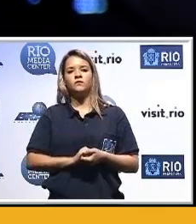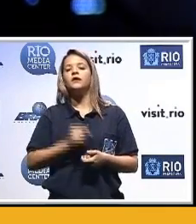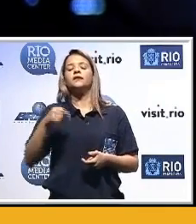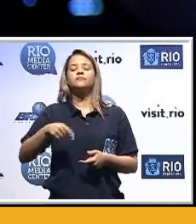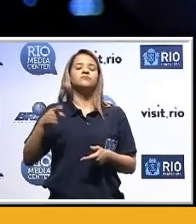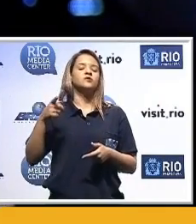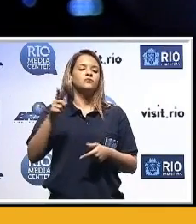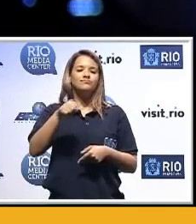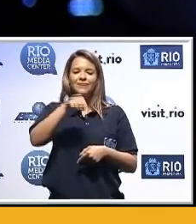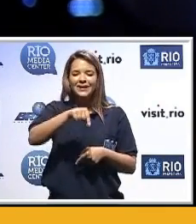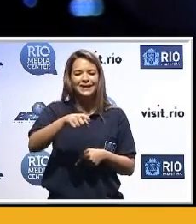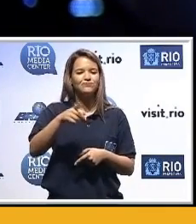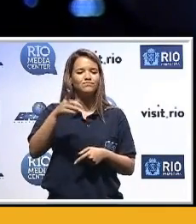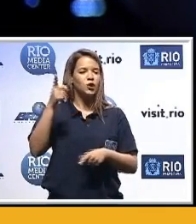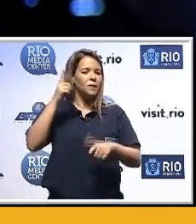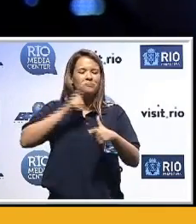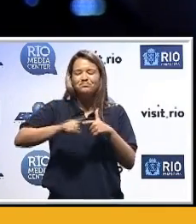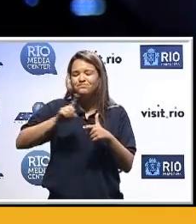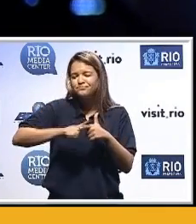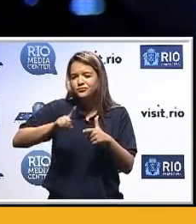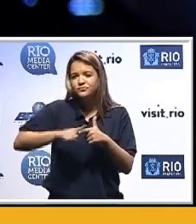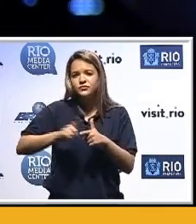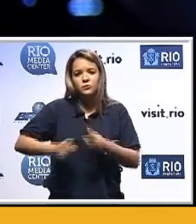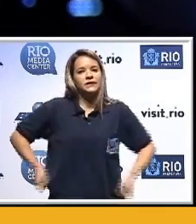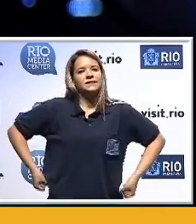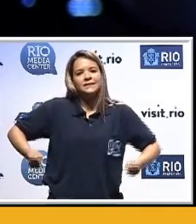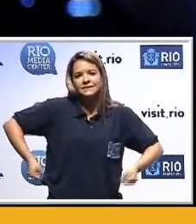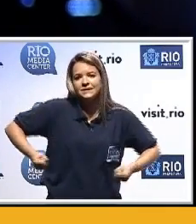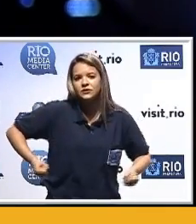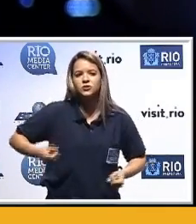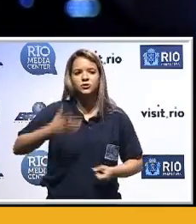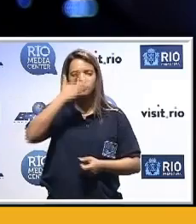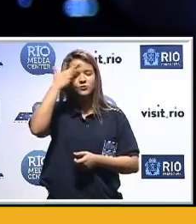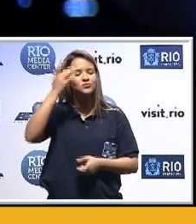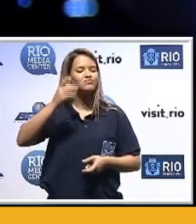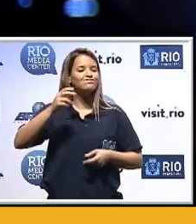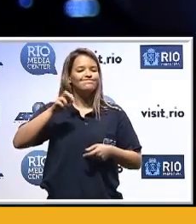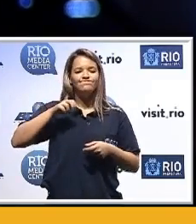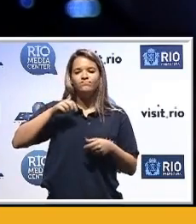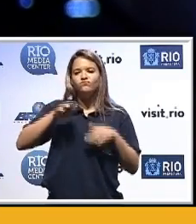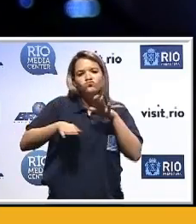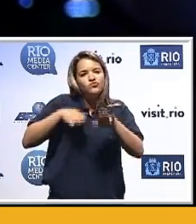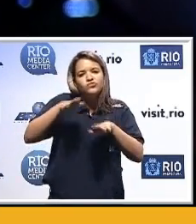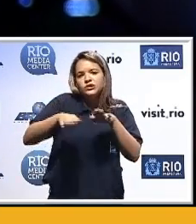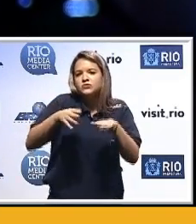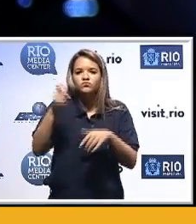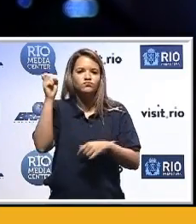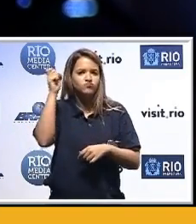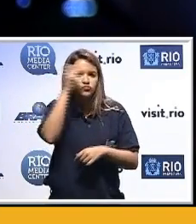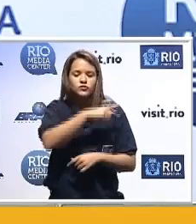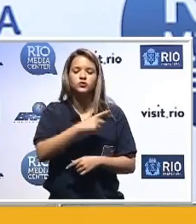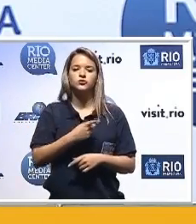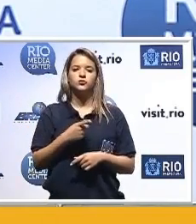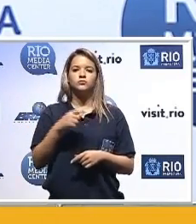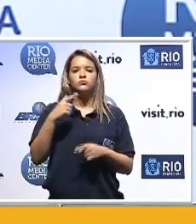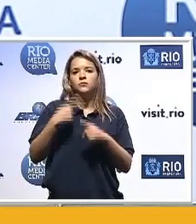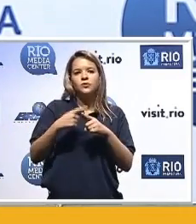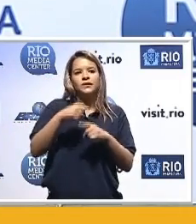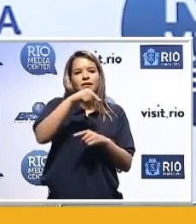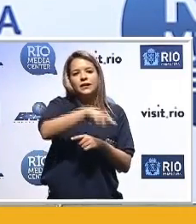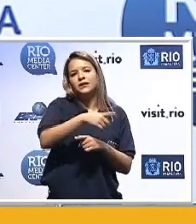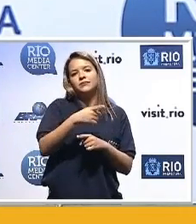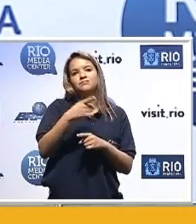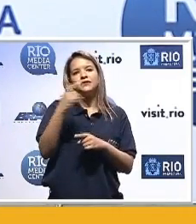cadeirantes e pessoas que têm dificuldades para caminhar. E o piso é assim porque é tombado pelo IPHAN. O IPHAN vai lá,